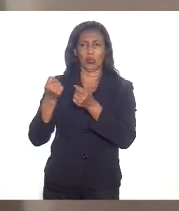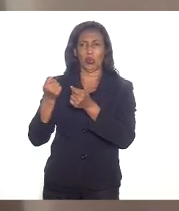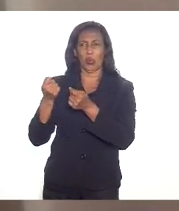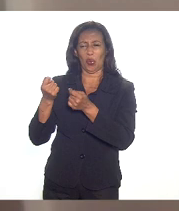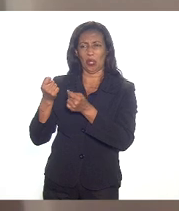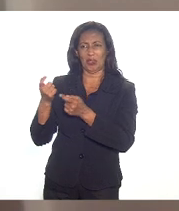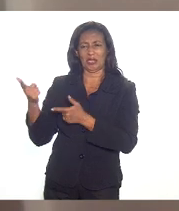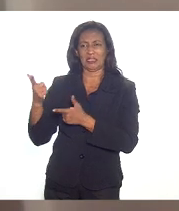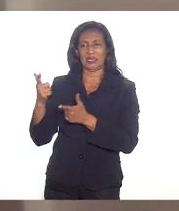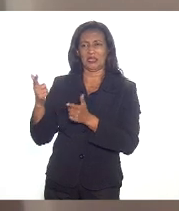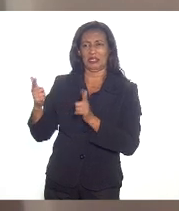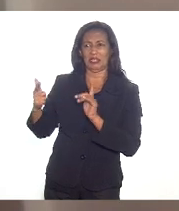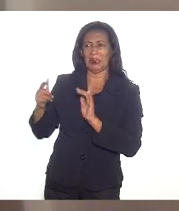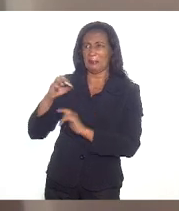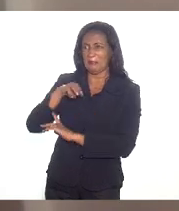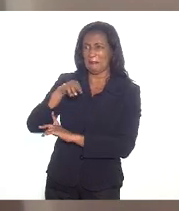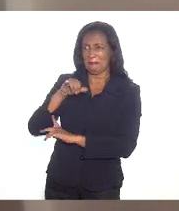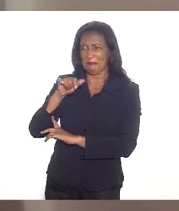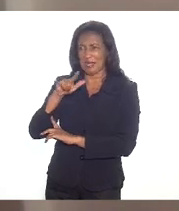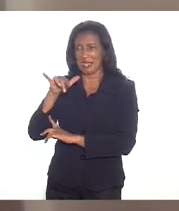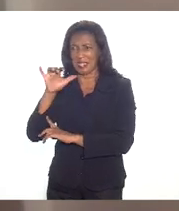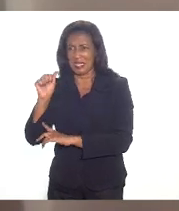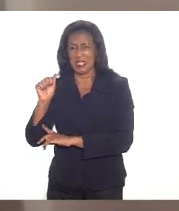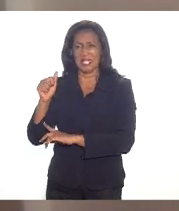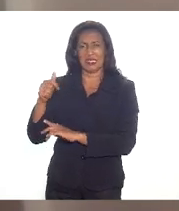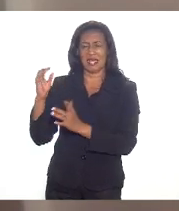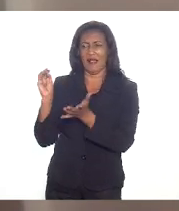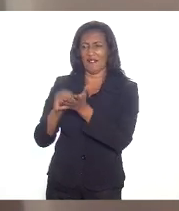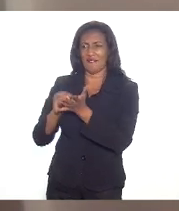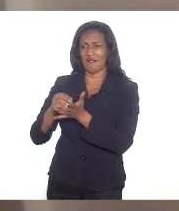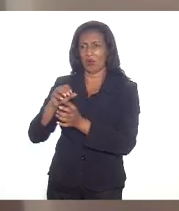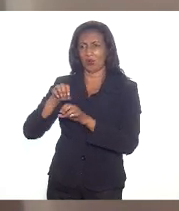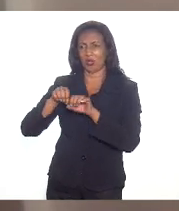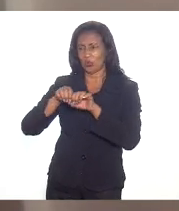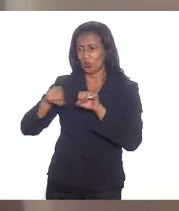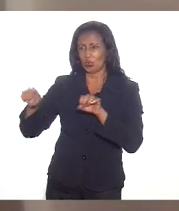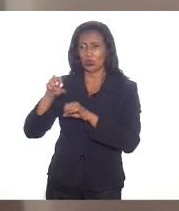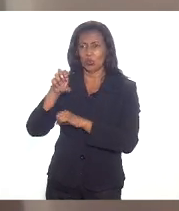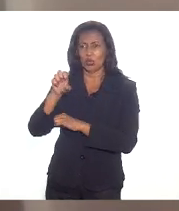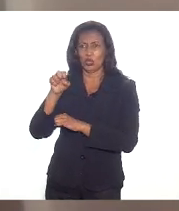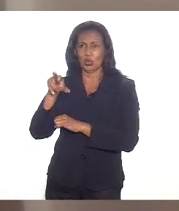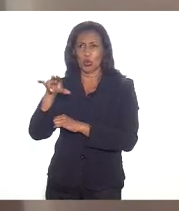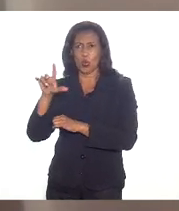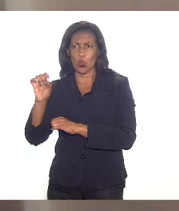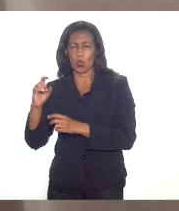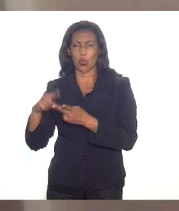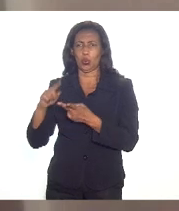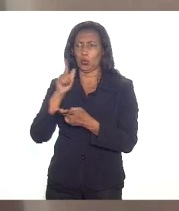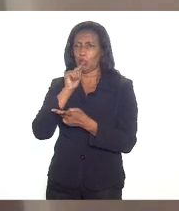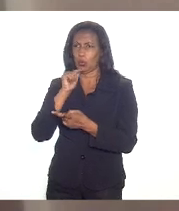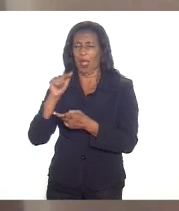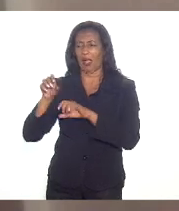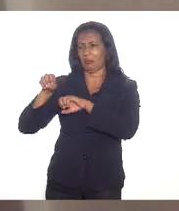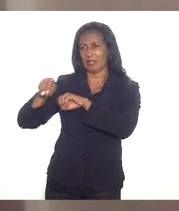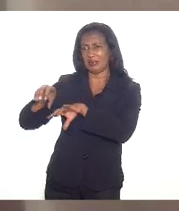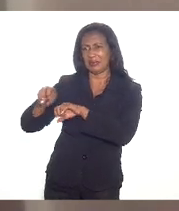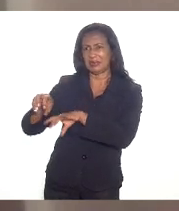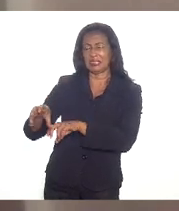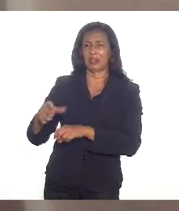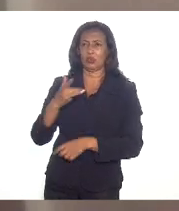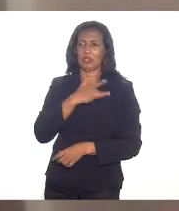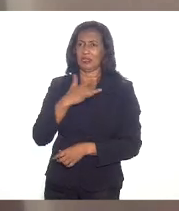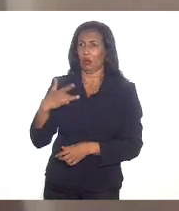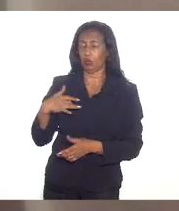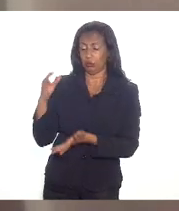várias questão de infraestrutura, de saneamento, enfim, desigualdade de ensino público, de saúde.